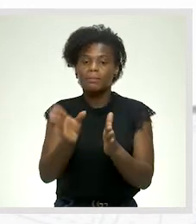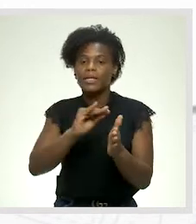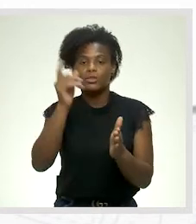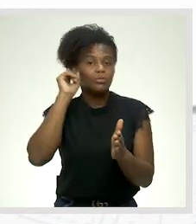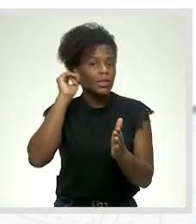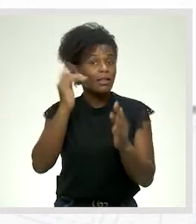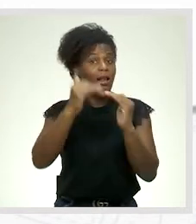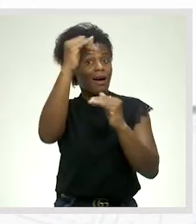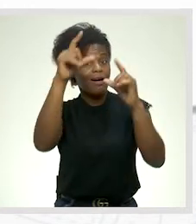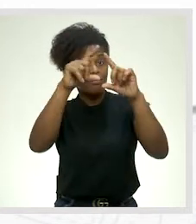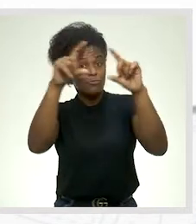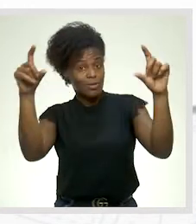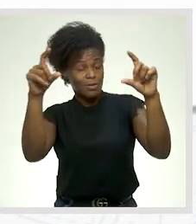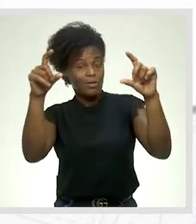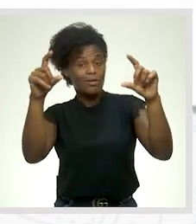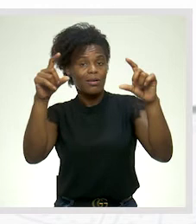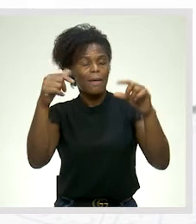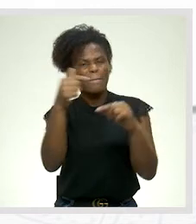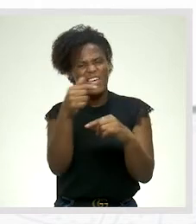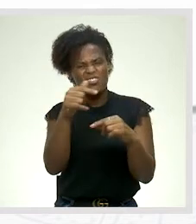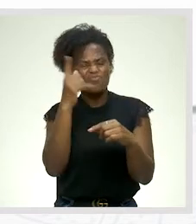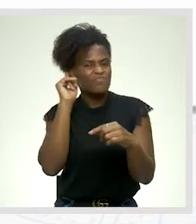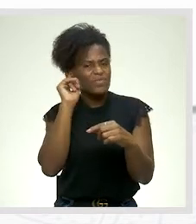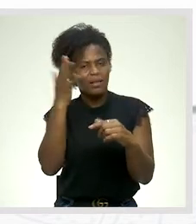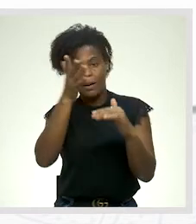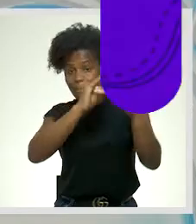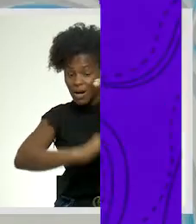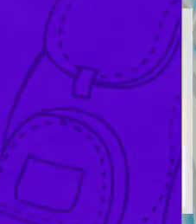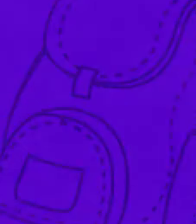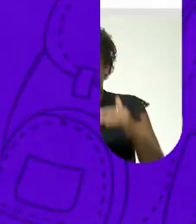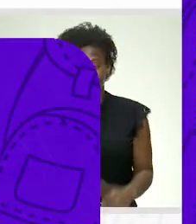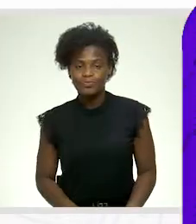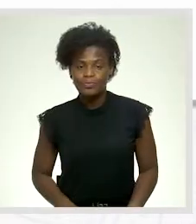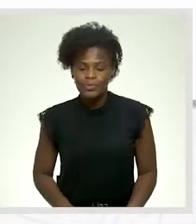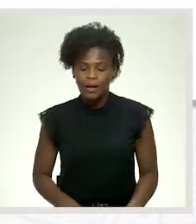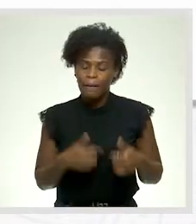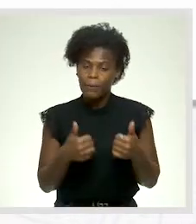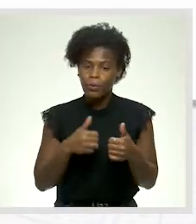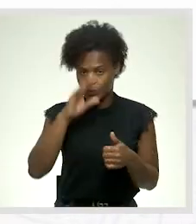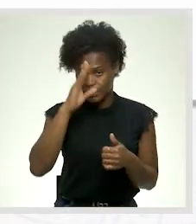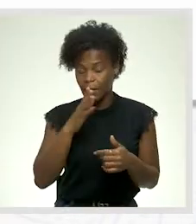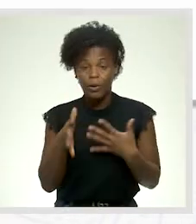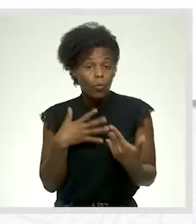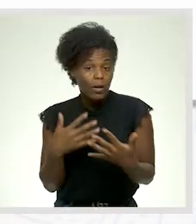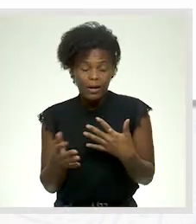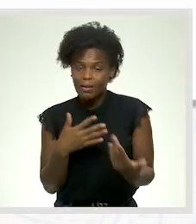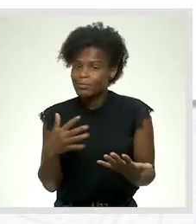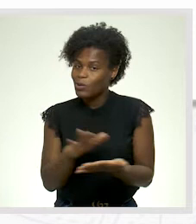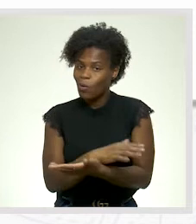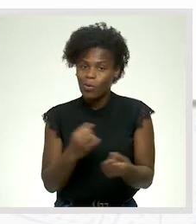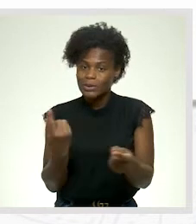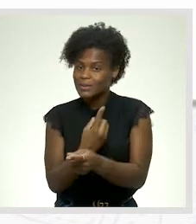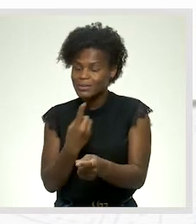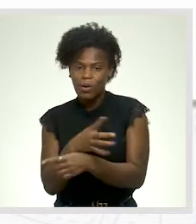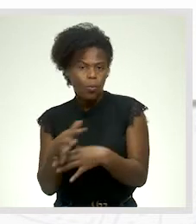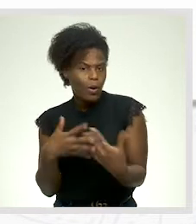está, portanto, lá em baixo. É bom saber que qualquer notícia, ou seja, Para que